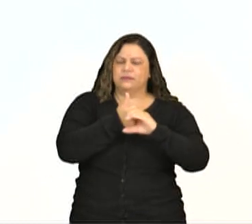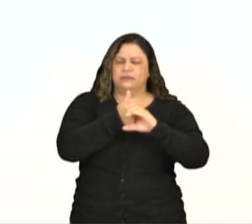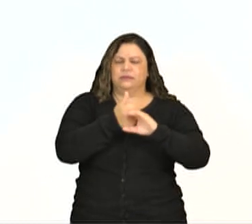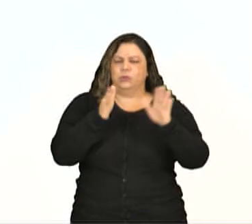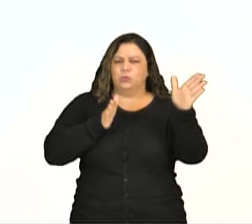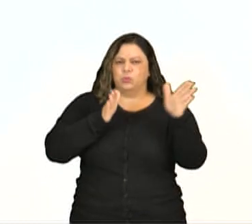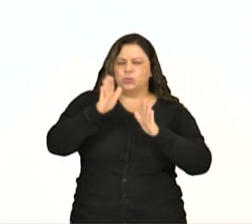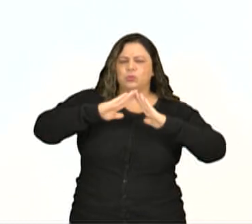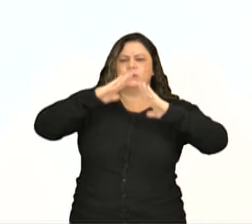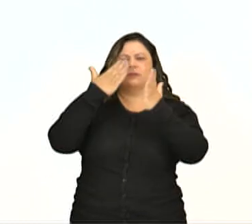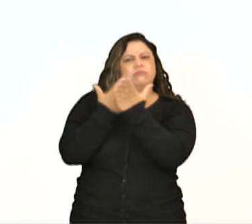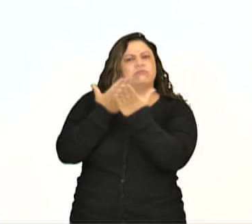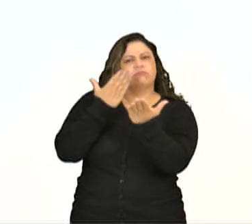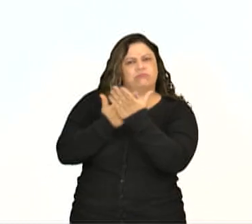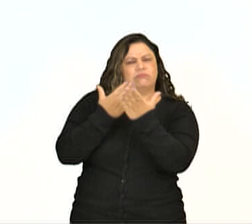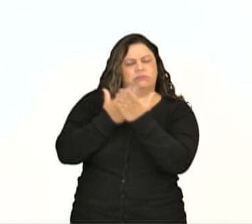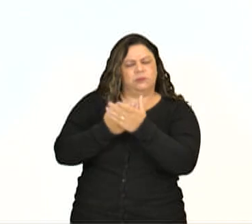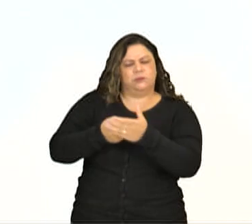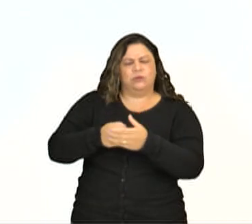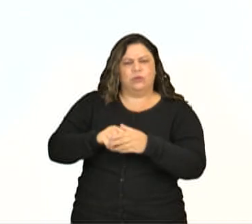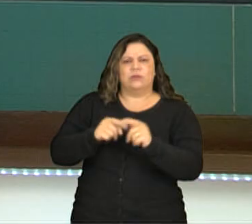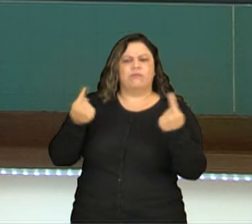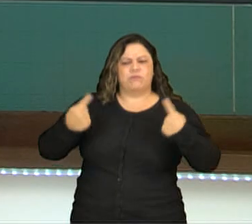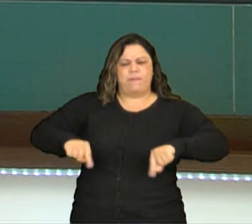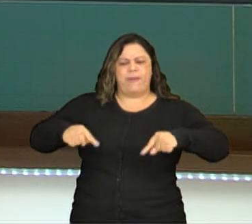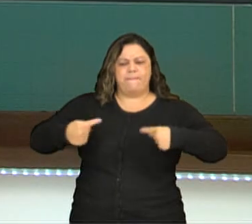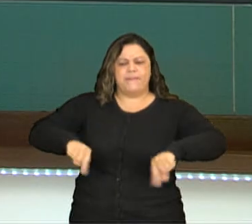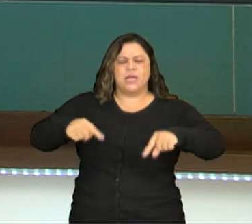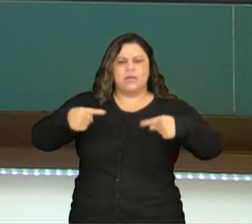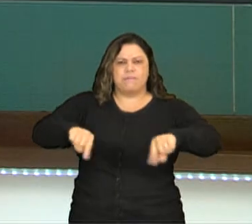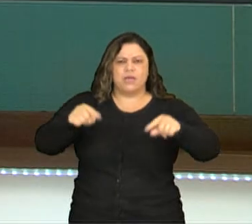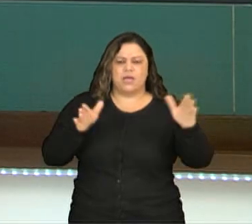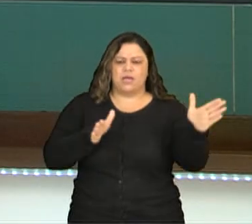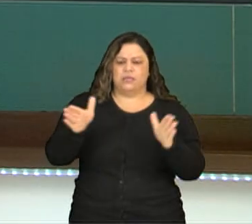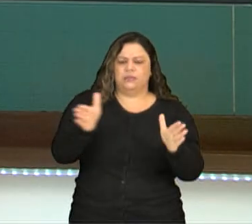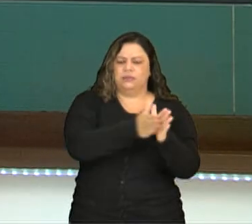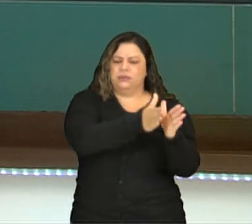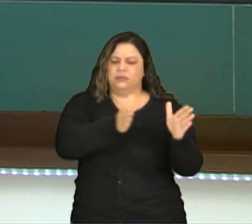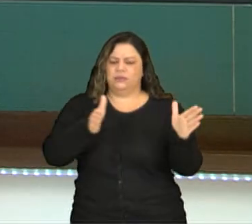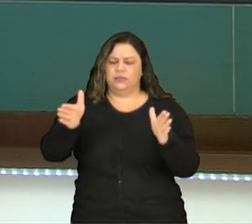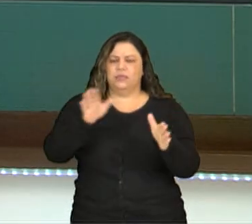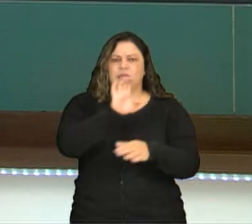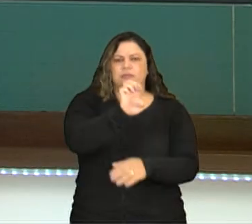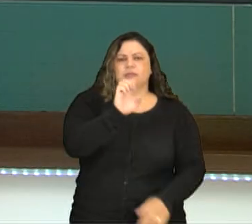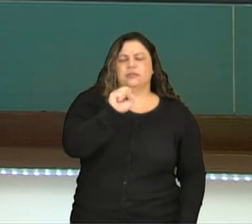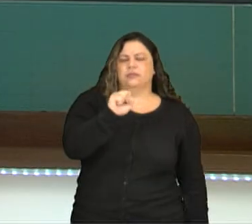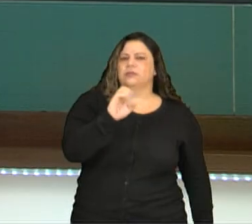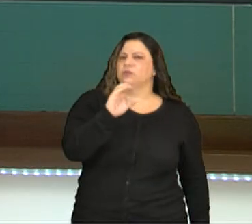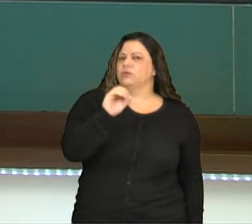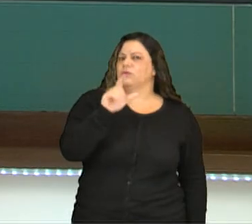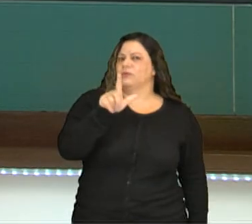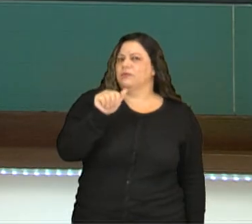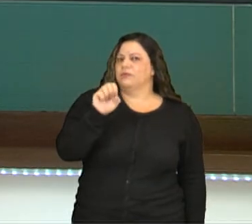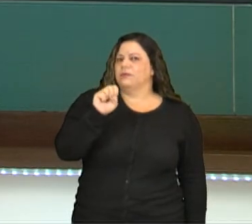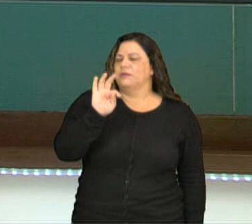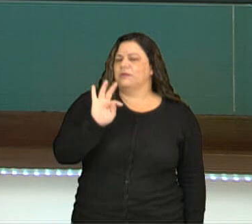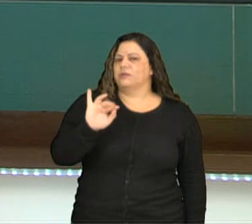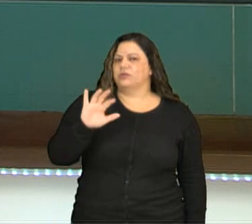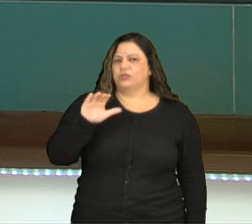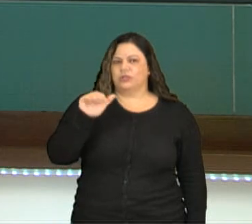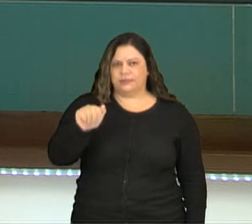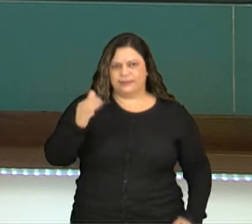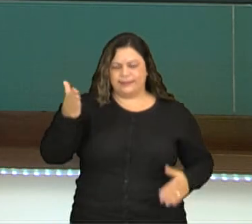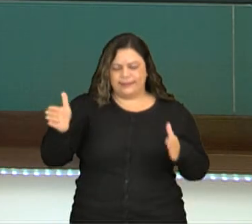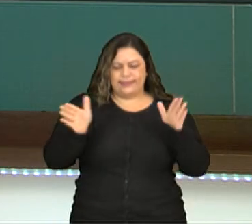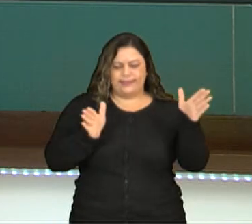combatida. Exatamente. A escolástica, esse período, né, que a filosofia esteve também muito vinculada à fé